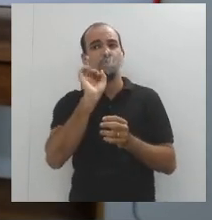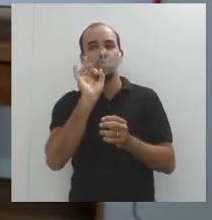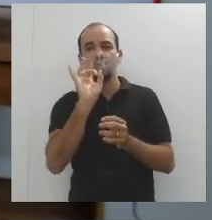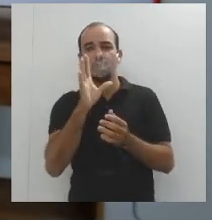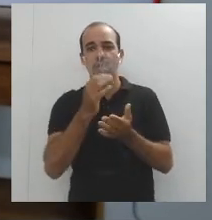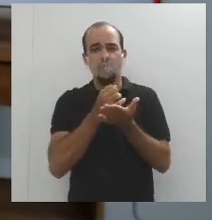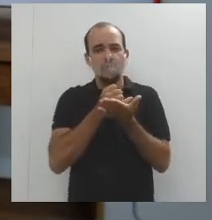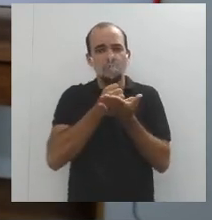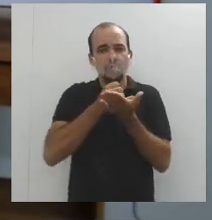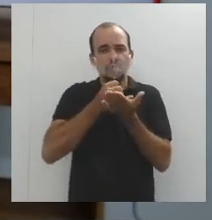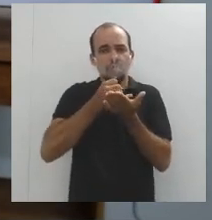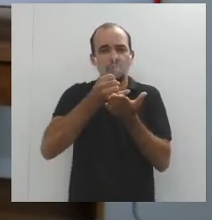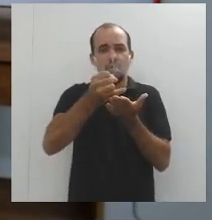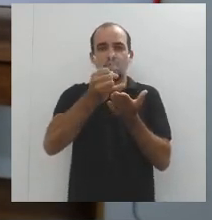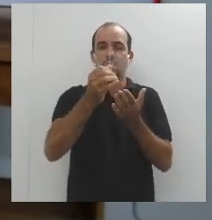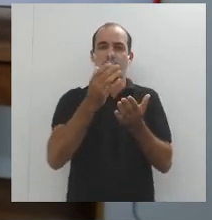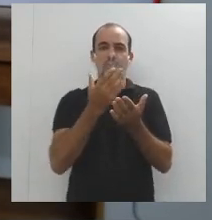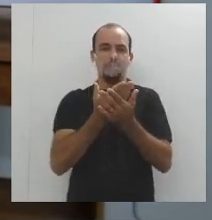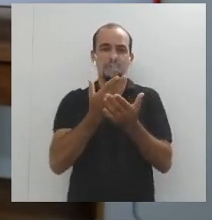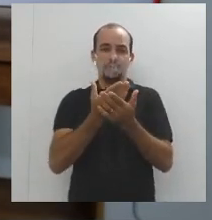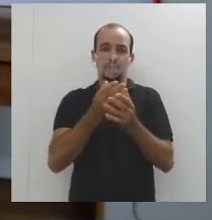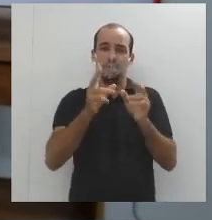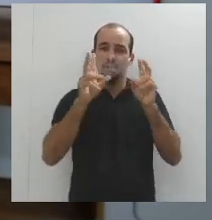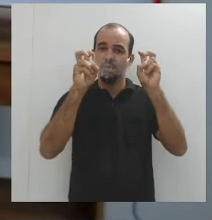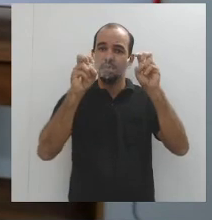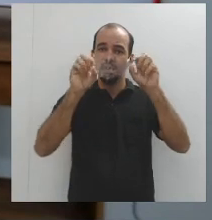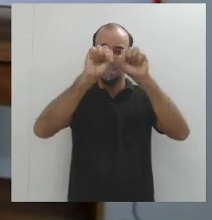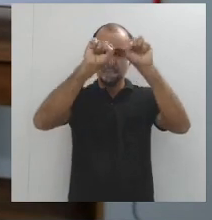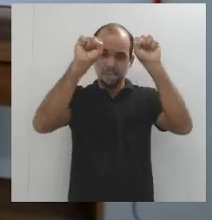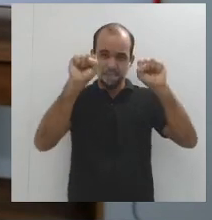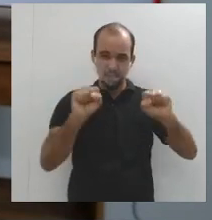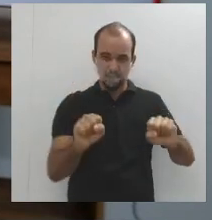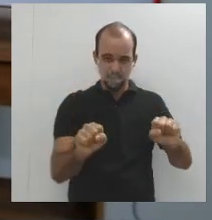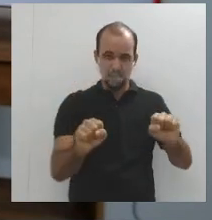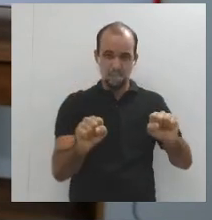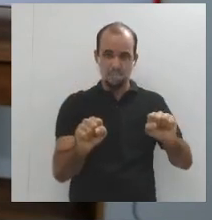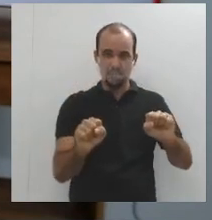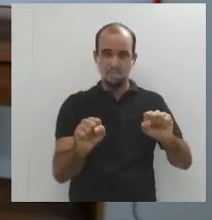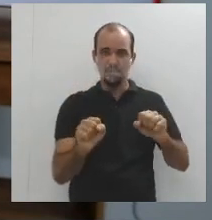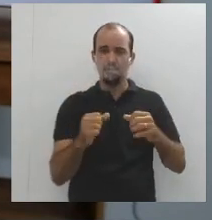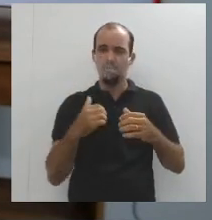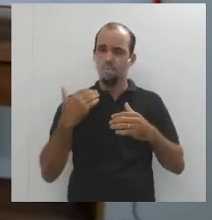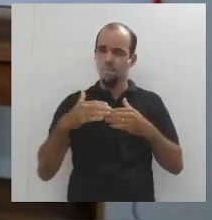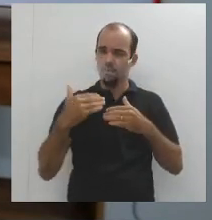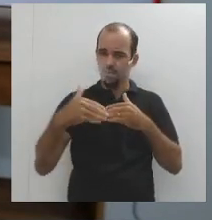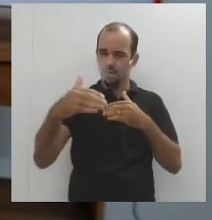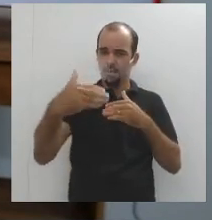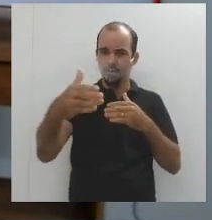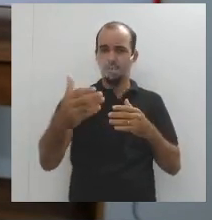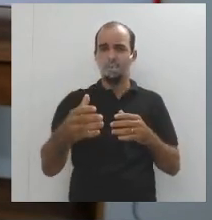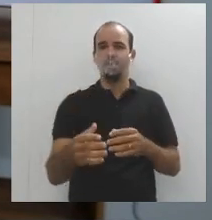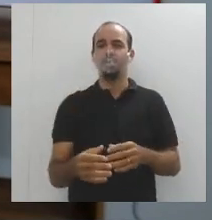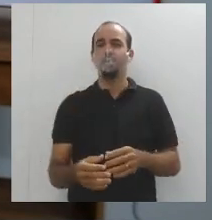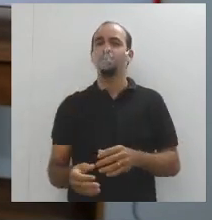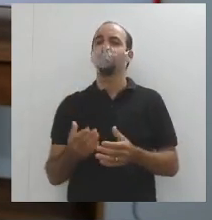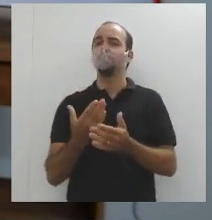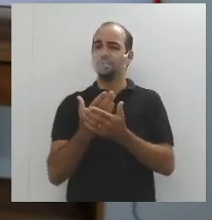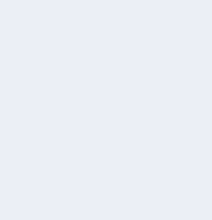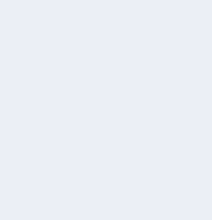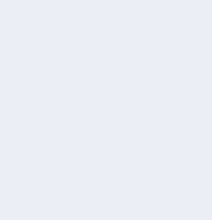os nossos sistemas, tá bom? Nós iremos ver muito mais agora, tá bem?